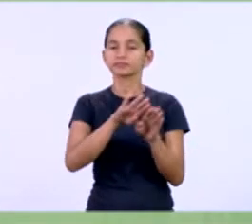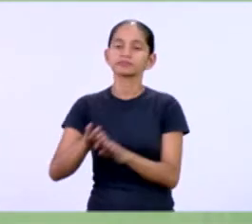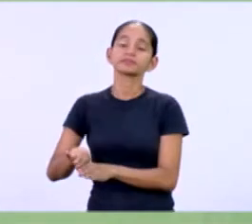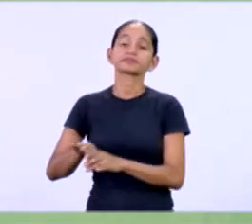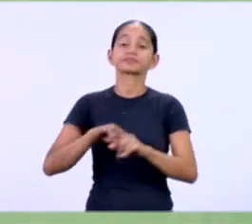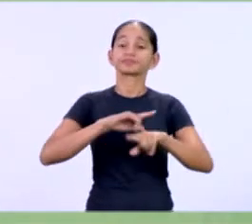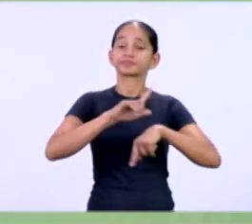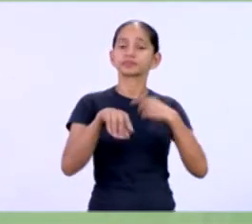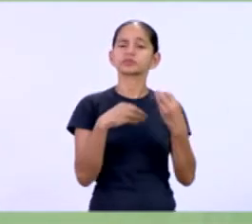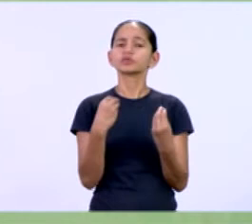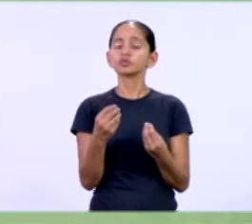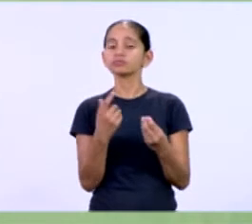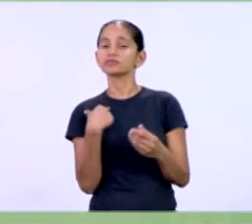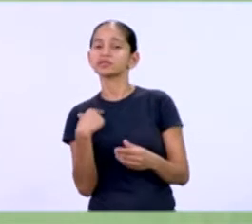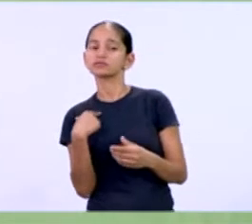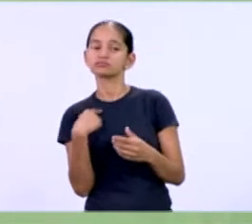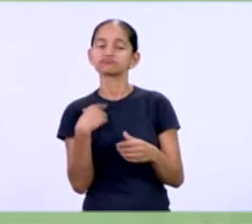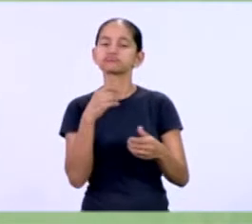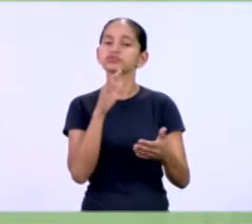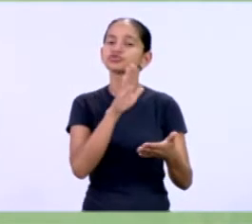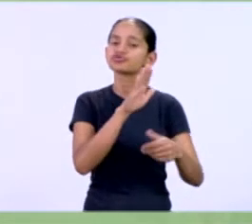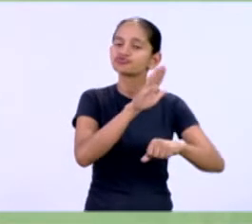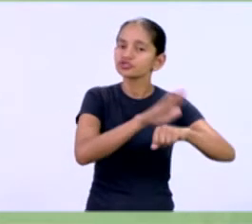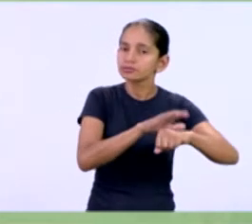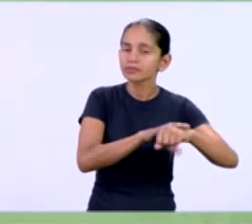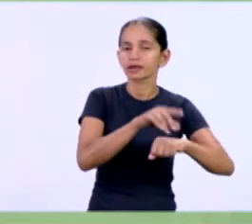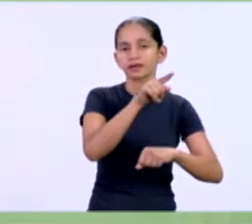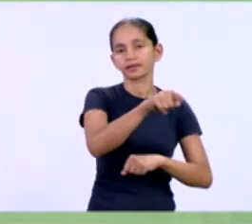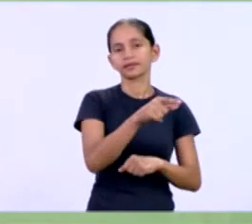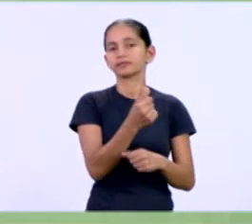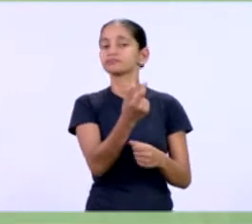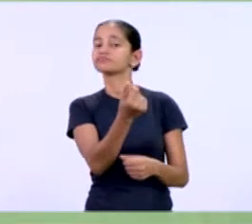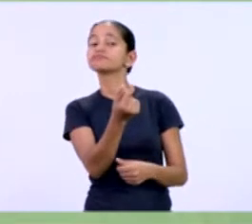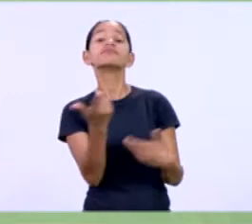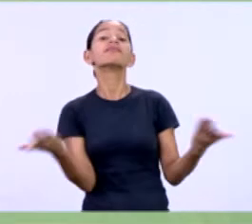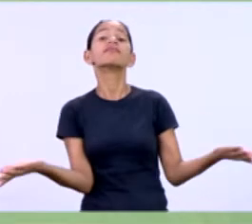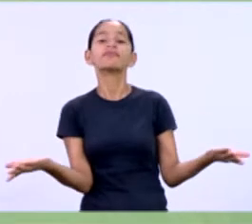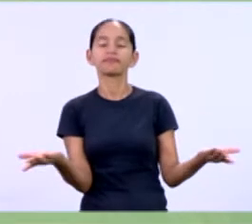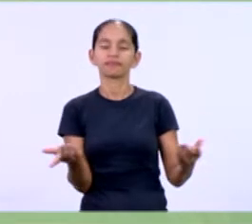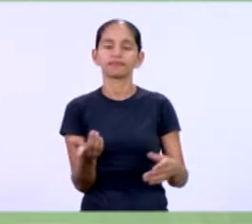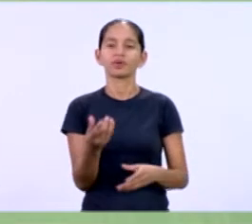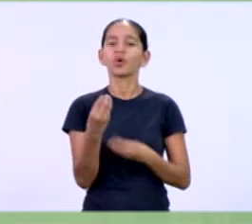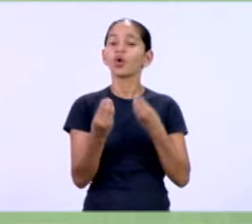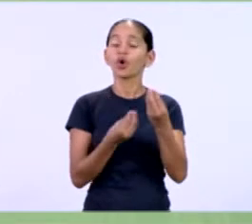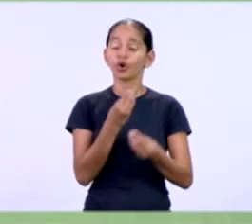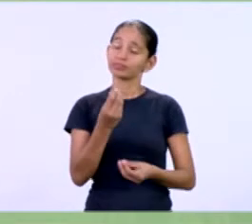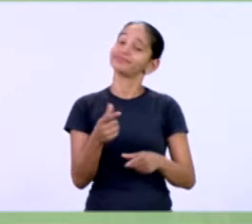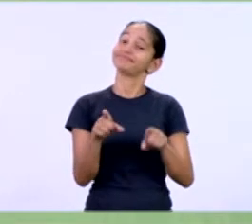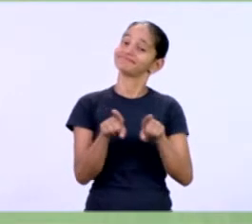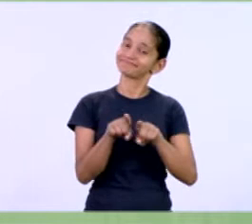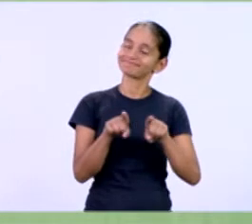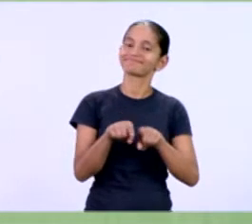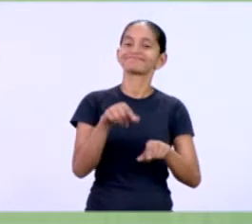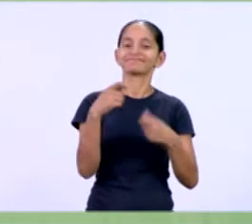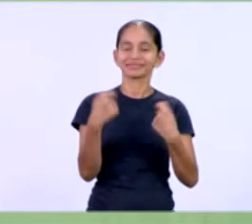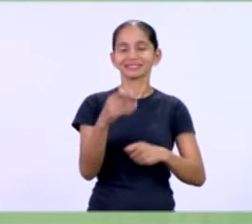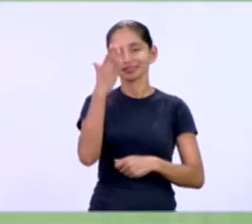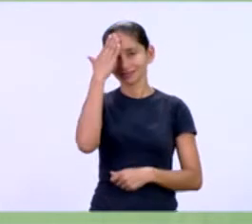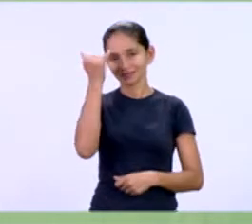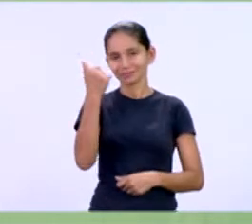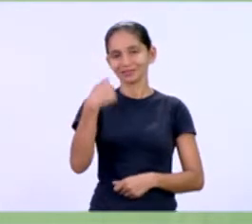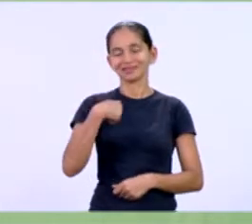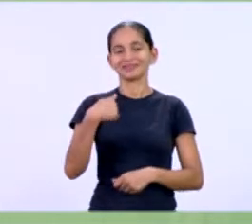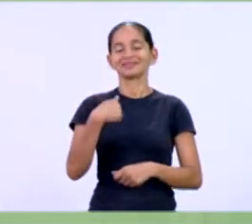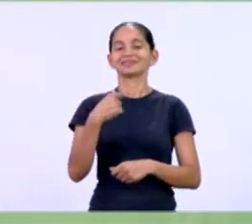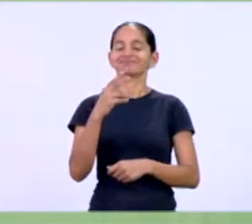as cobranças. Além disso, toma nota de informações essenciais para a projeção do fluxo de